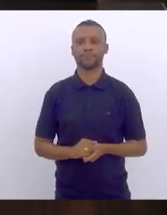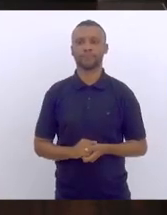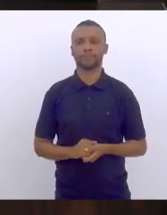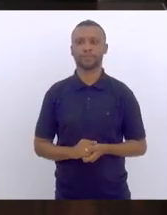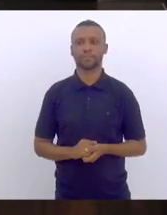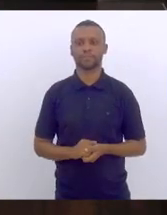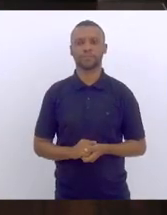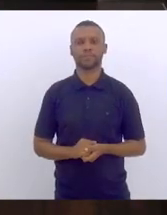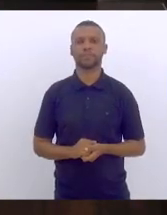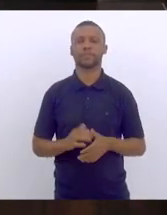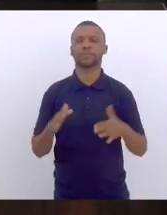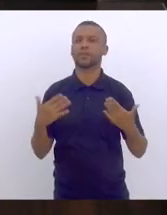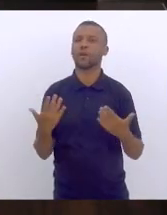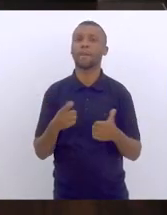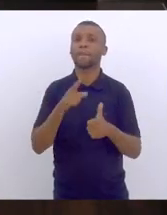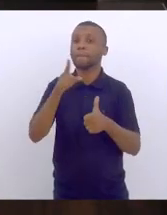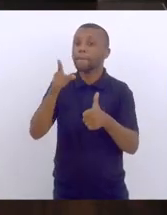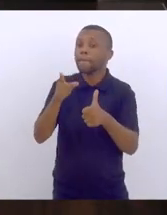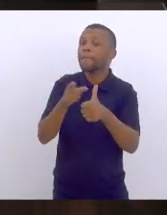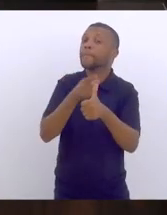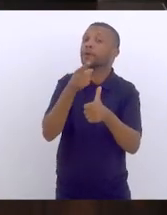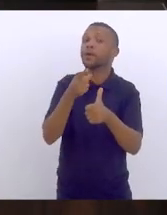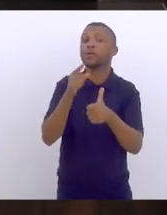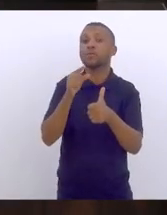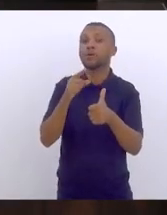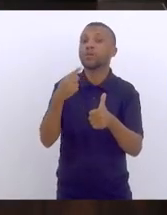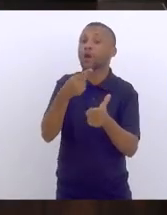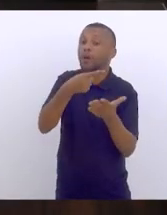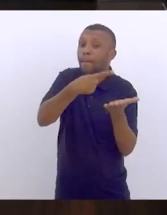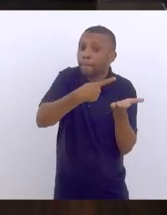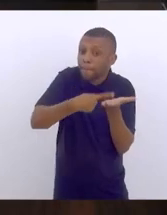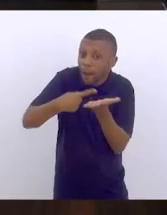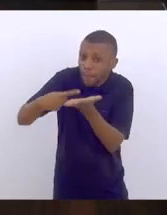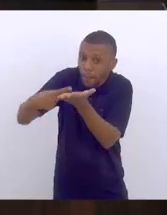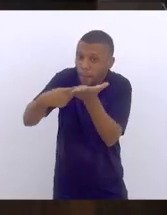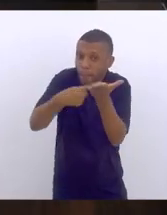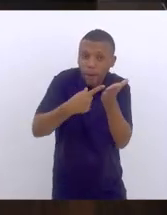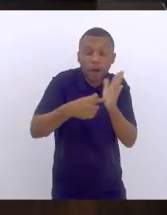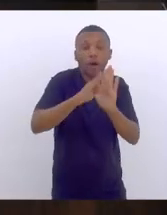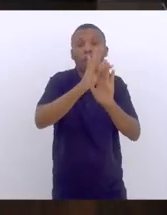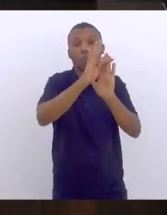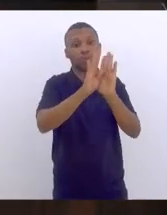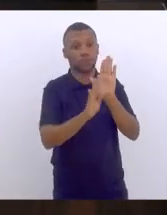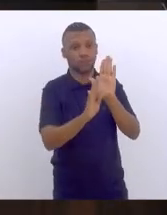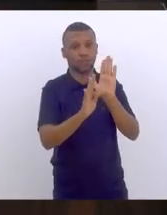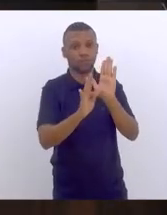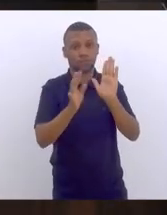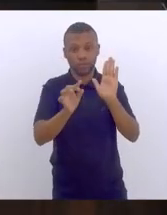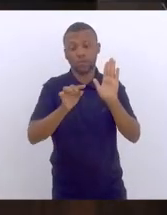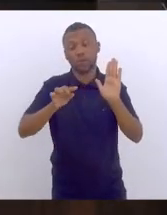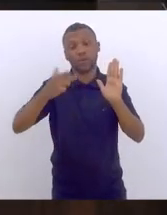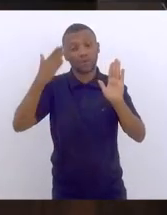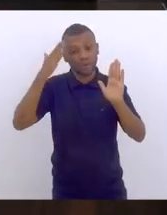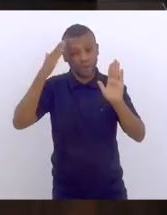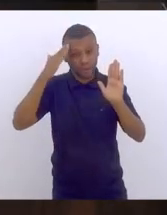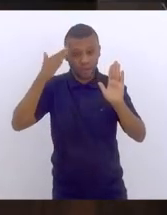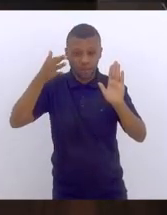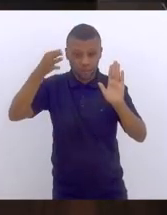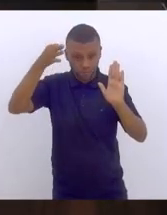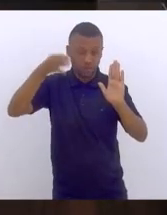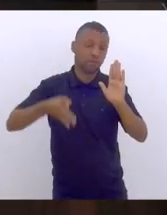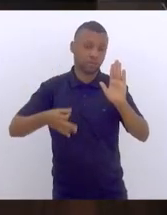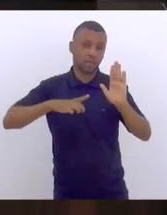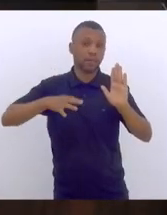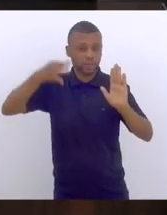Bem, primeiro que nós acordamos um texto, e eu não tenho dúvida que a gente vai ter um resultado